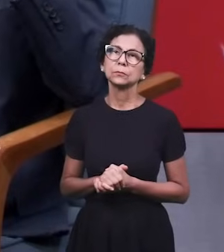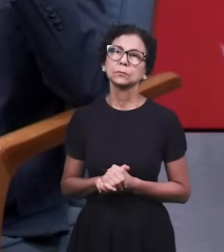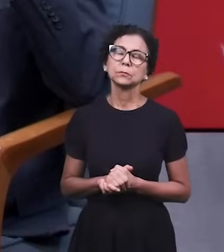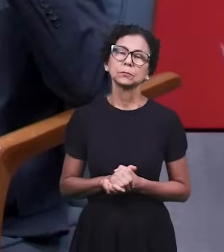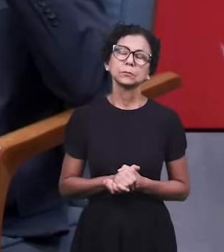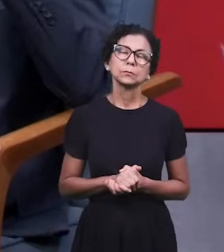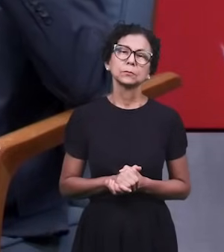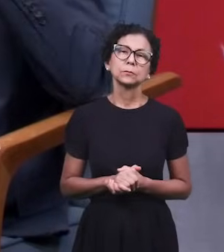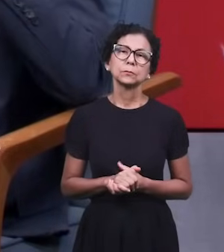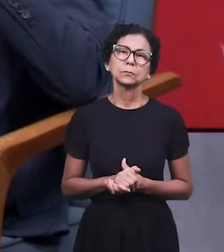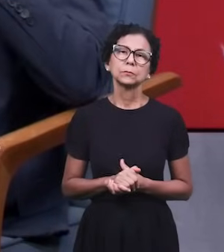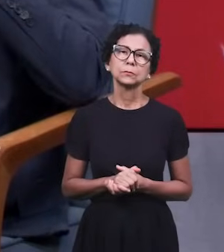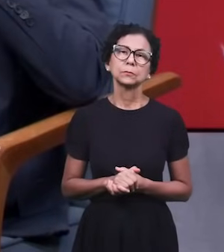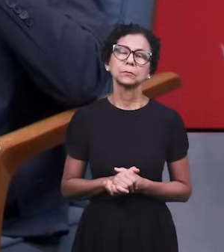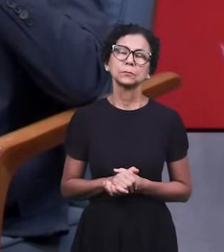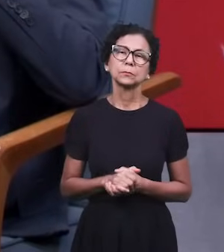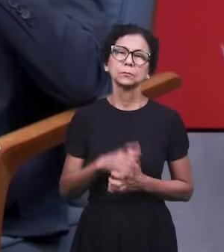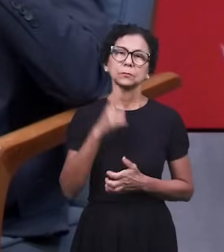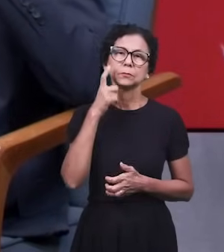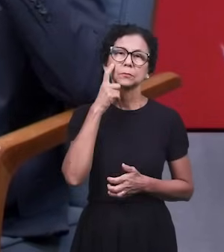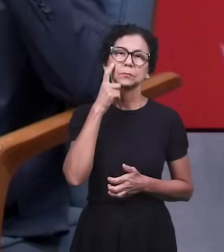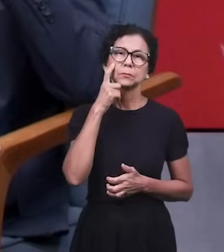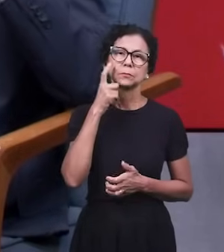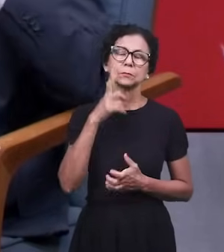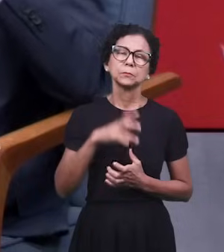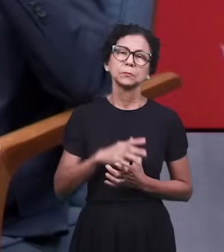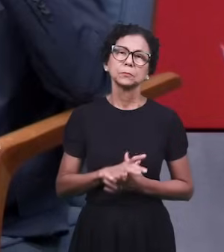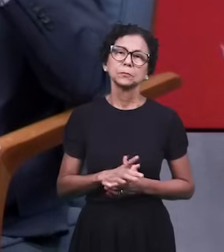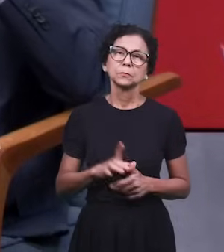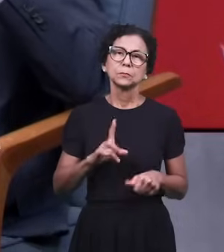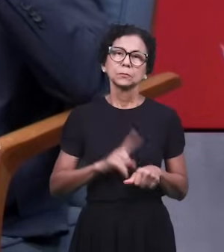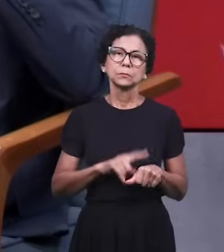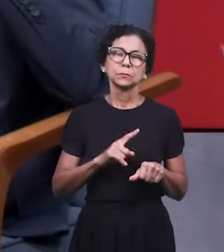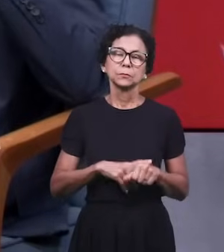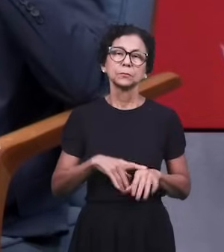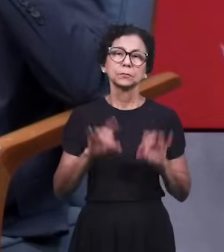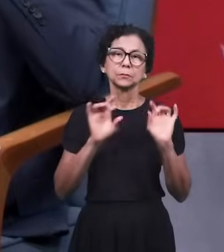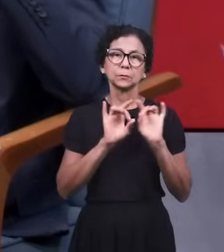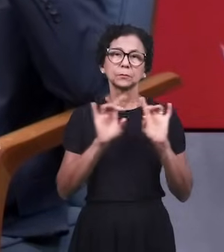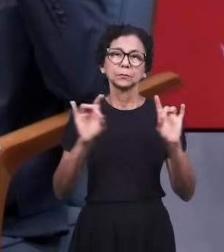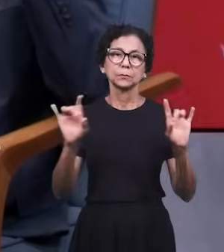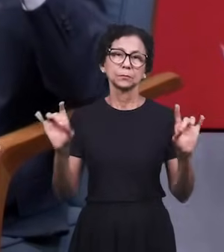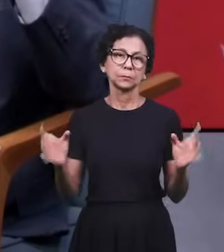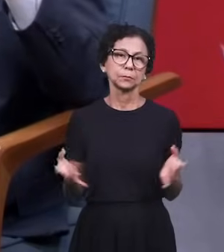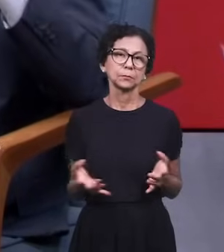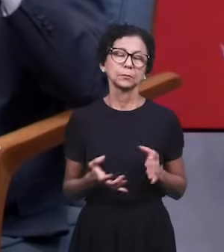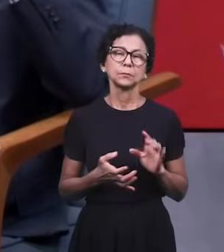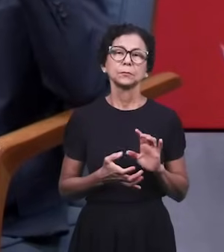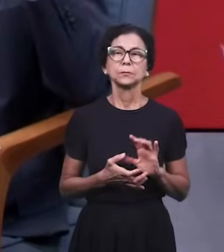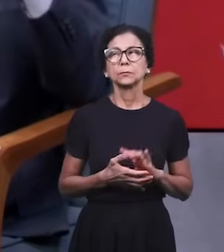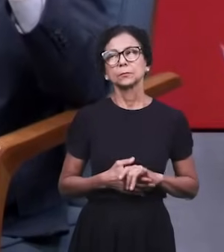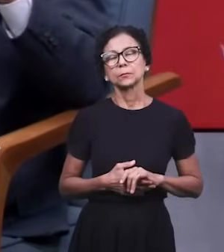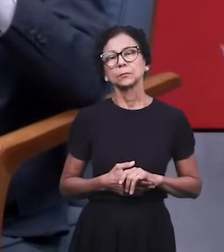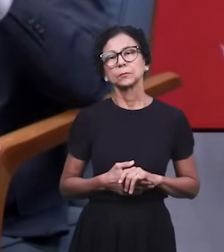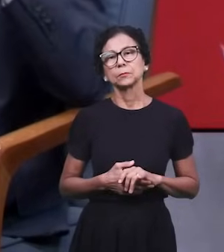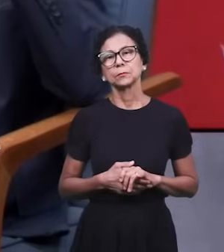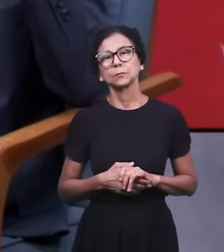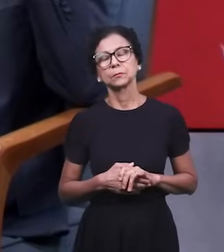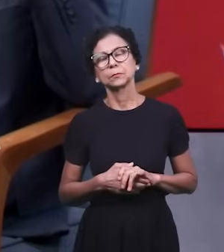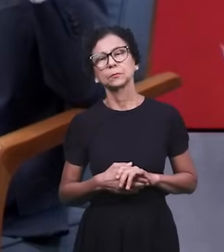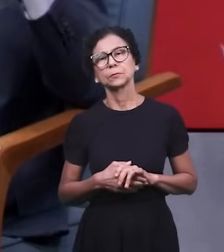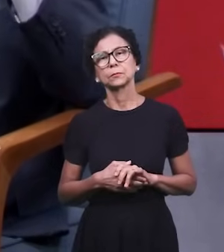outras operações do Espírito Santo em situações especiais, como mostra não só dos profetas,